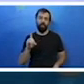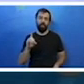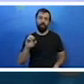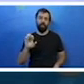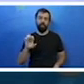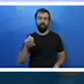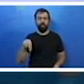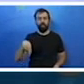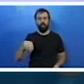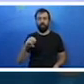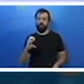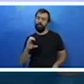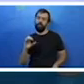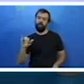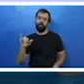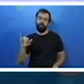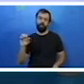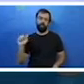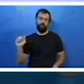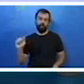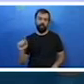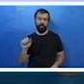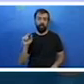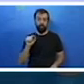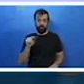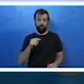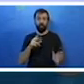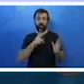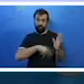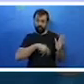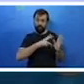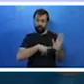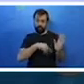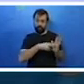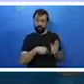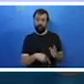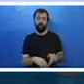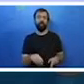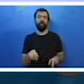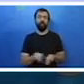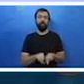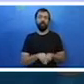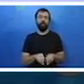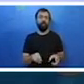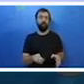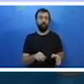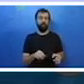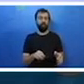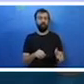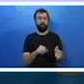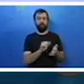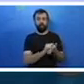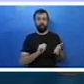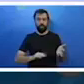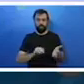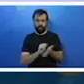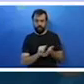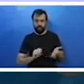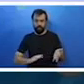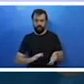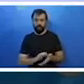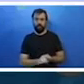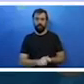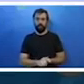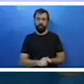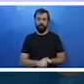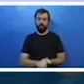132, vocês têm que fazer essa leitura, certo? Fazer as atividades 2, o exercício 1, 2 e 3,